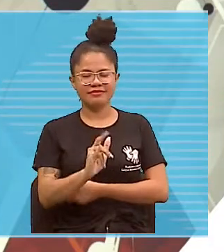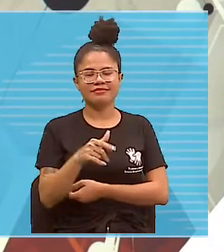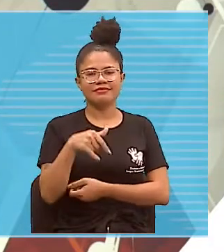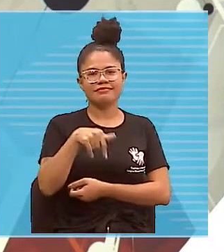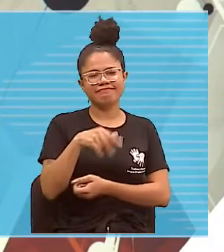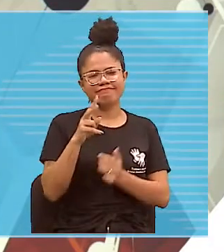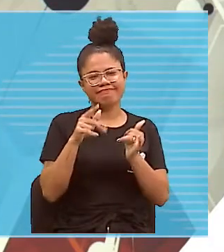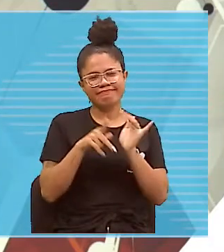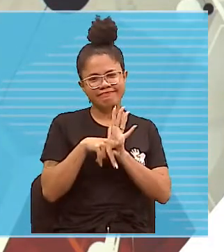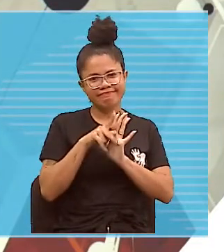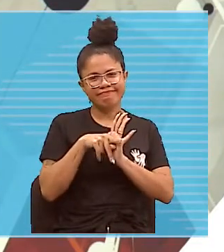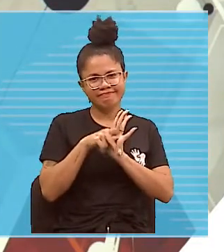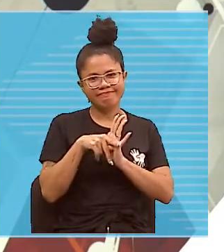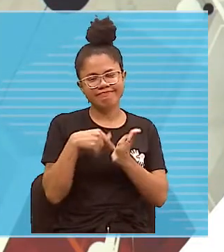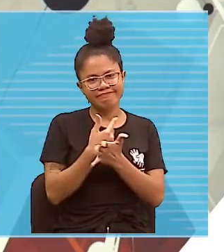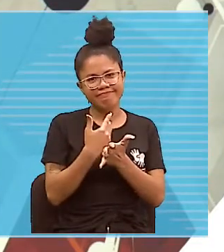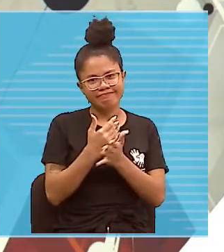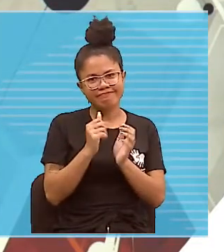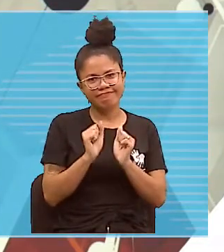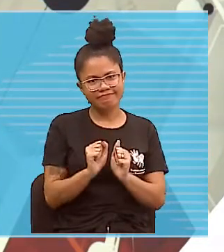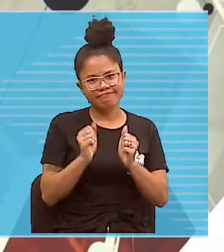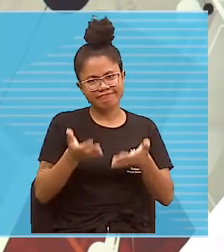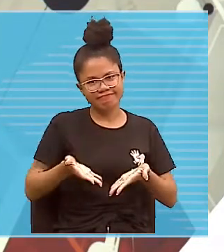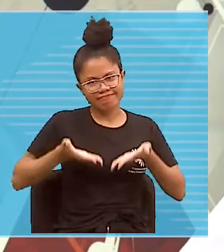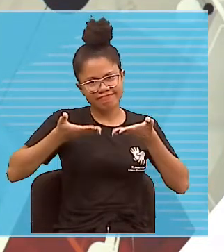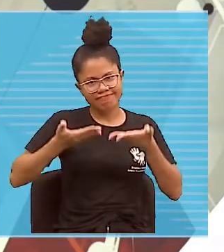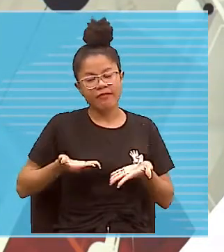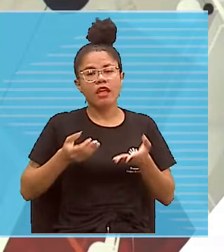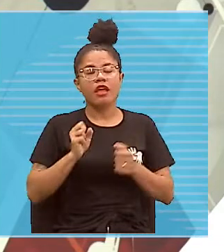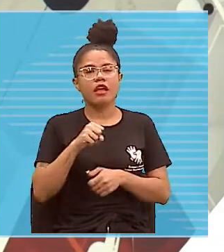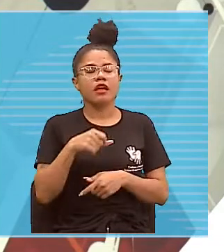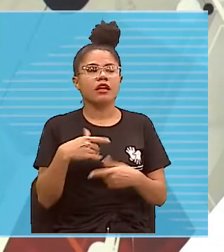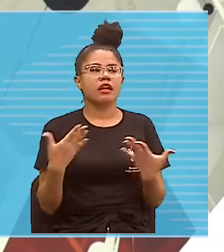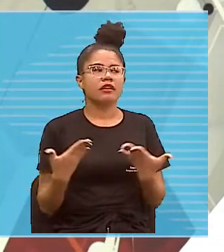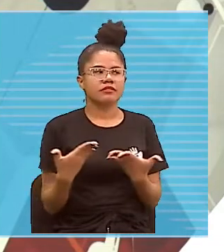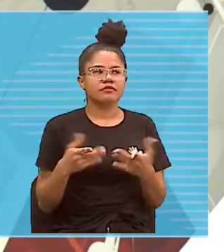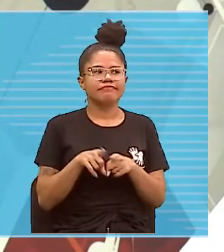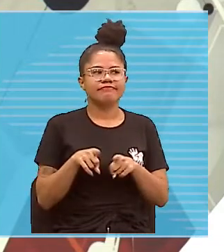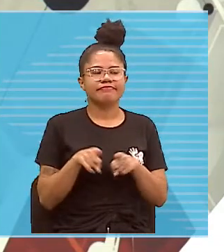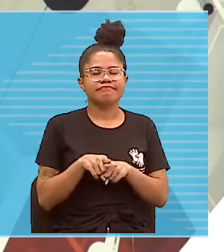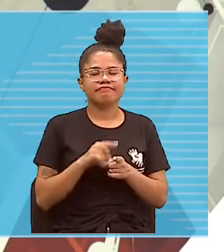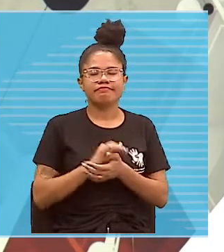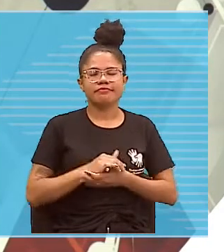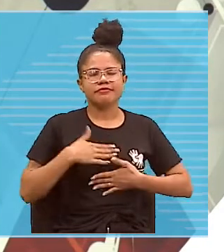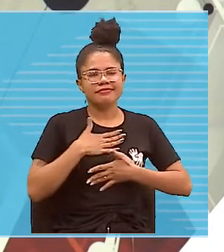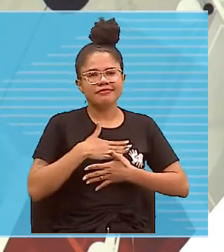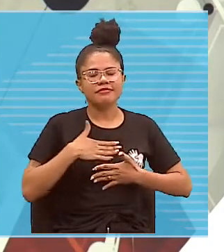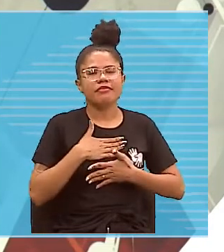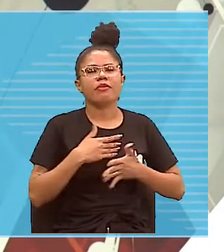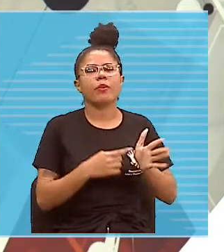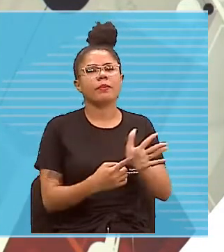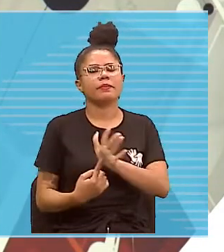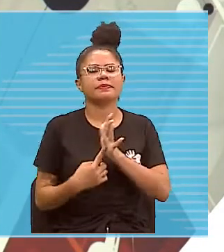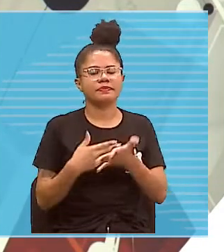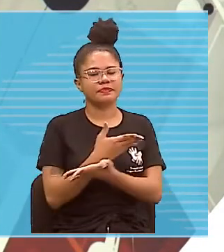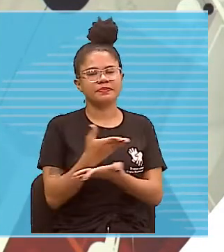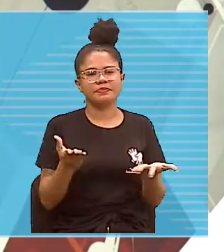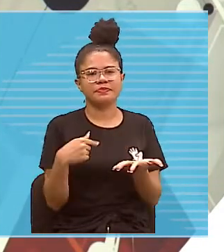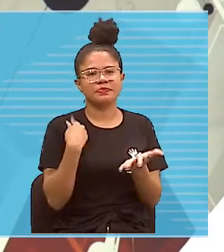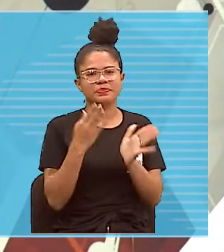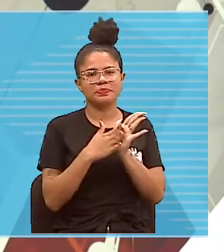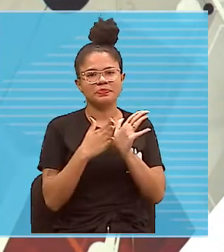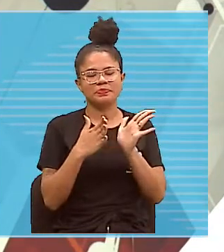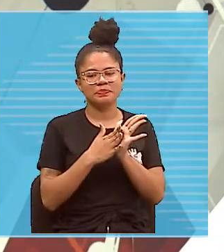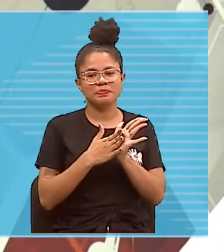Leve e estou aqui mais uma vez no Dia de Papear, tendo a honra de apresentar esse quadro. E hoje nós temos um